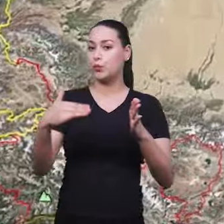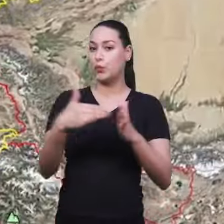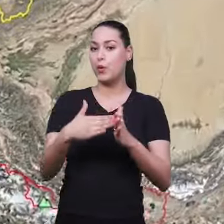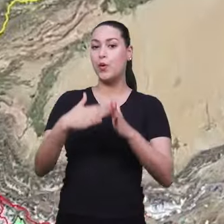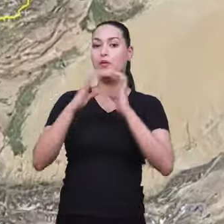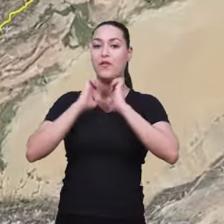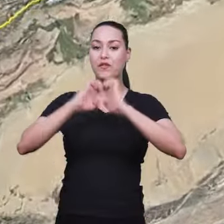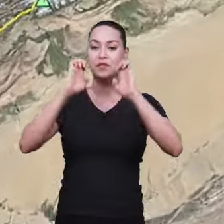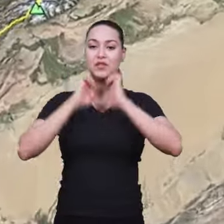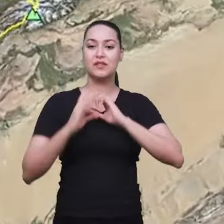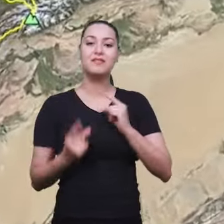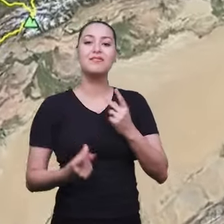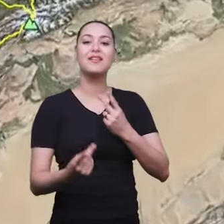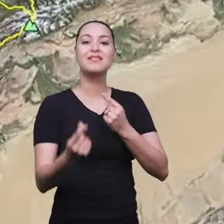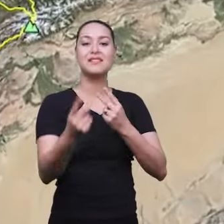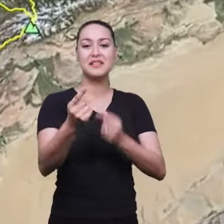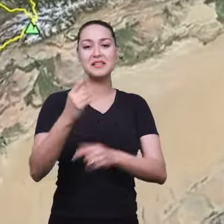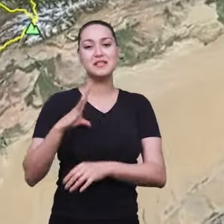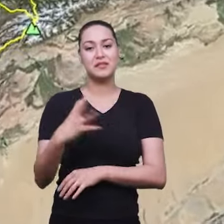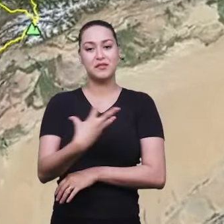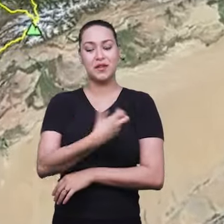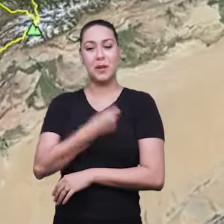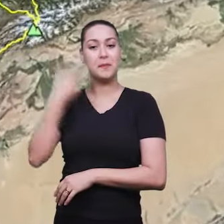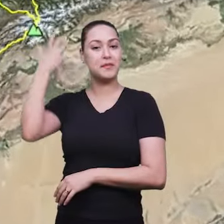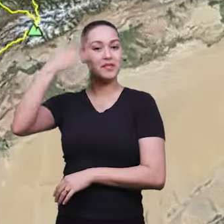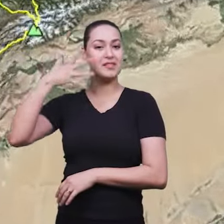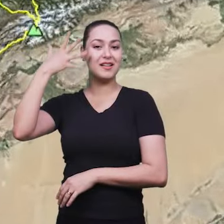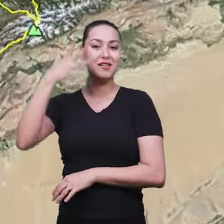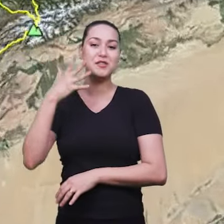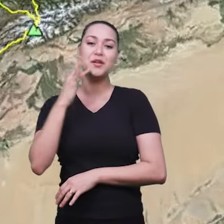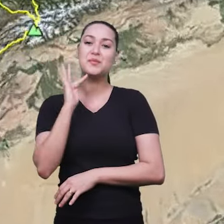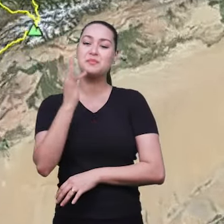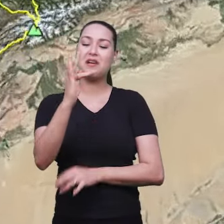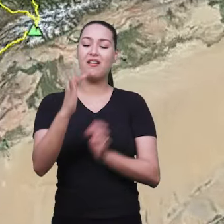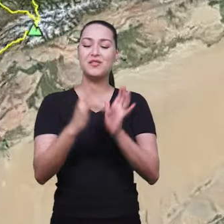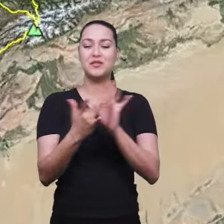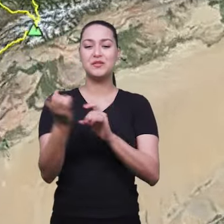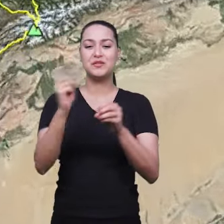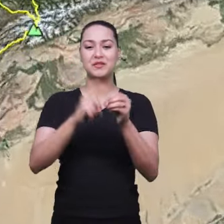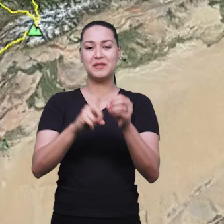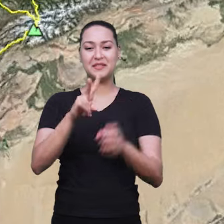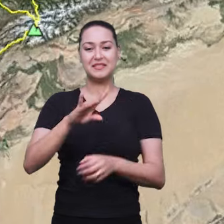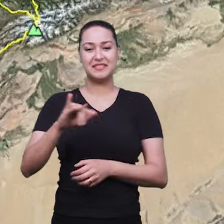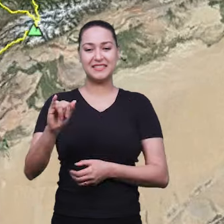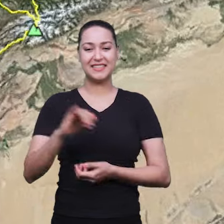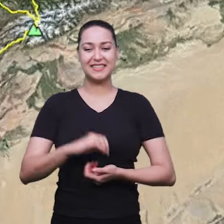pelo Evangelho eterno e pela mensagem da breve volta do Senhor Jesus.